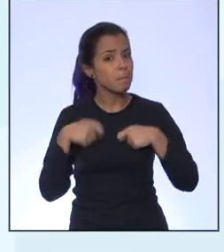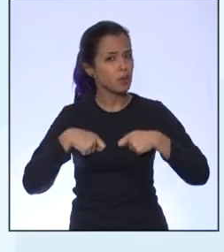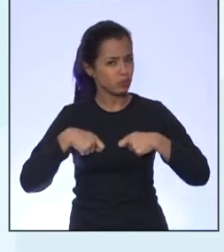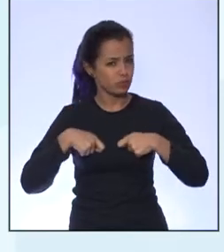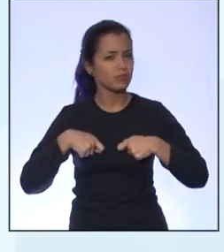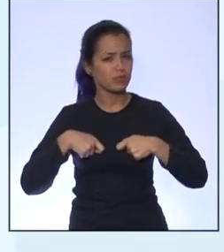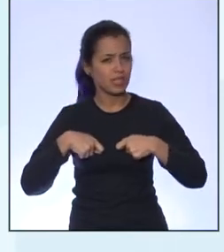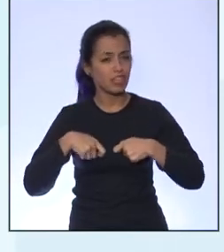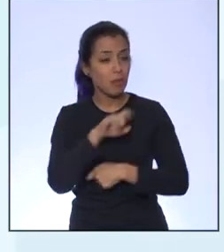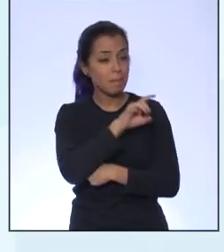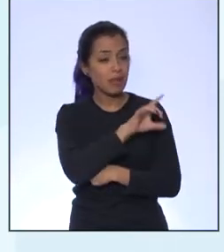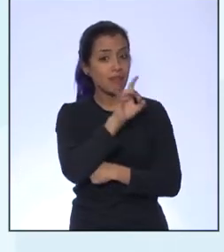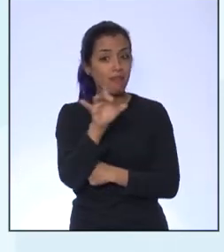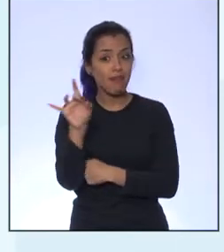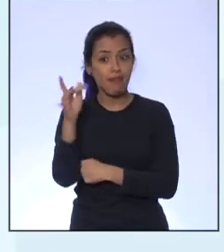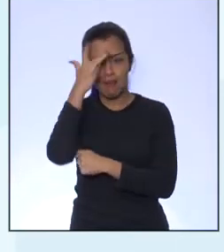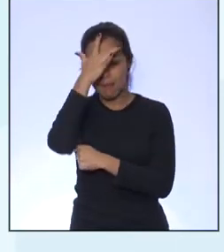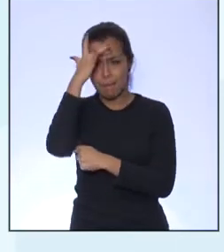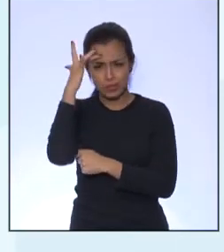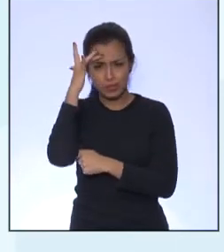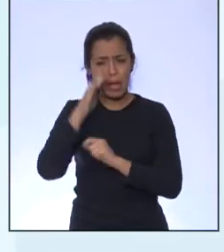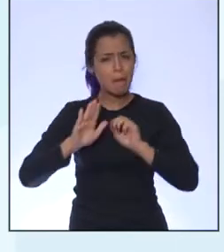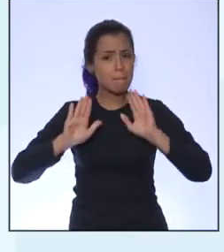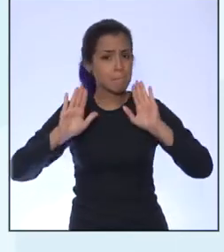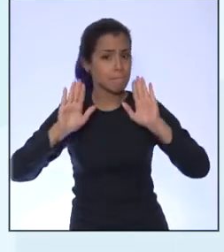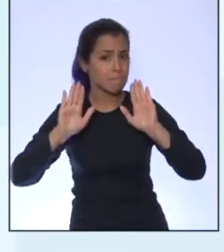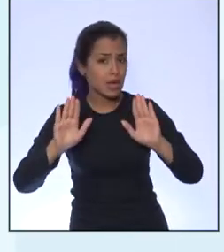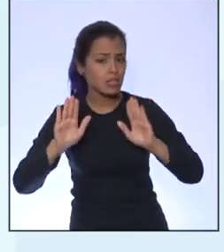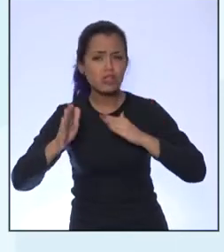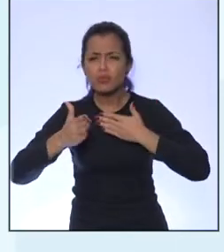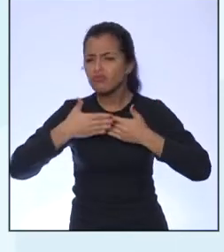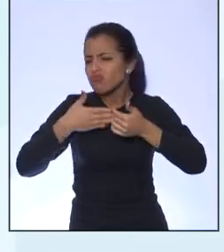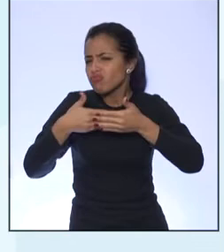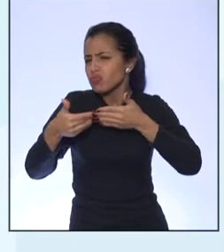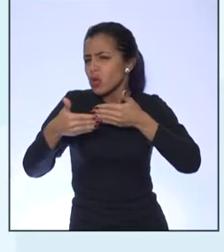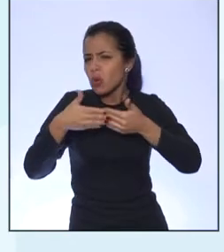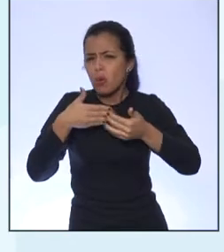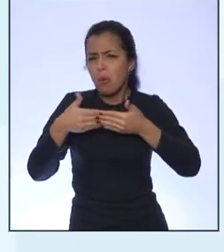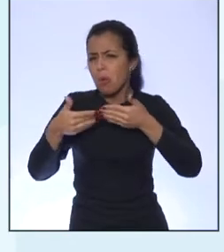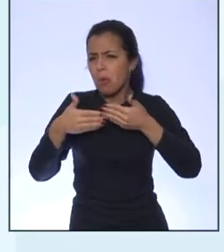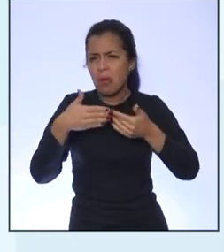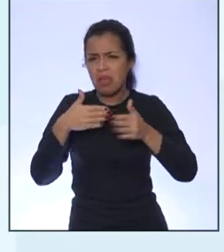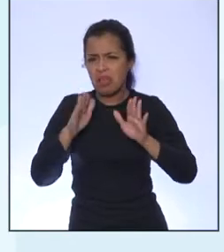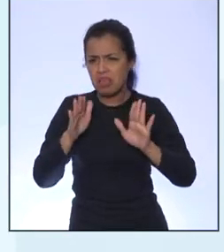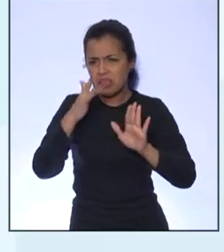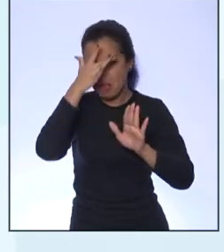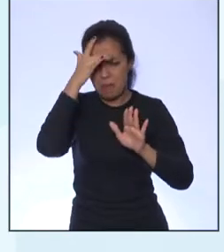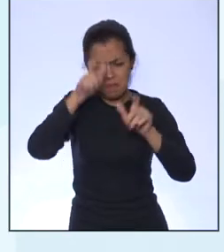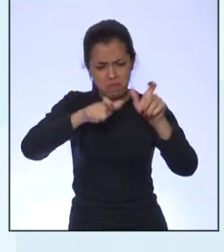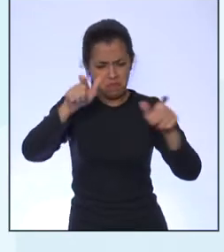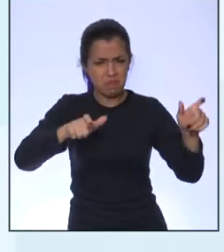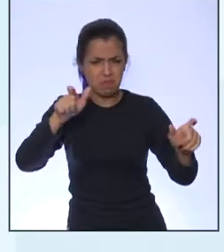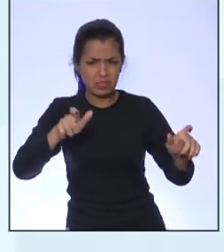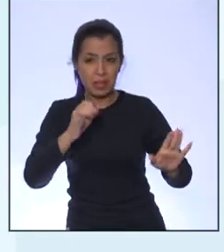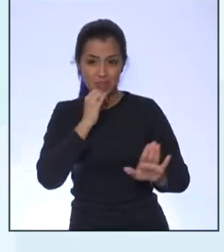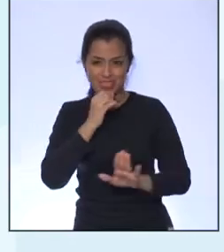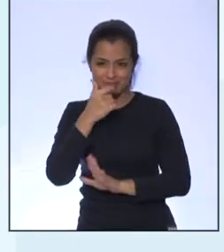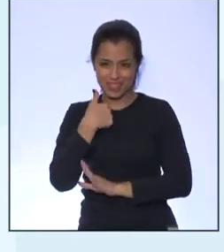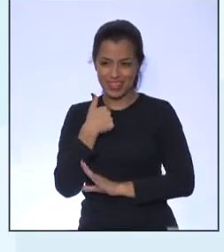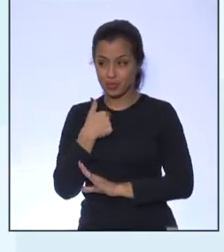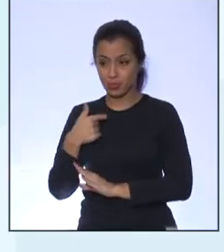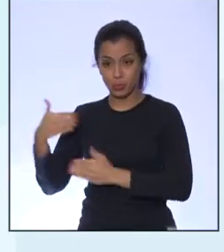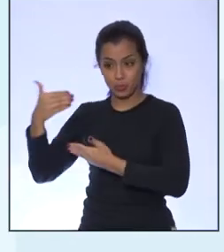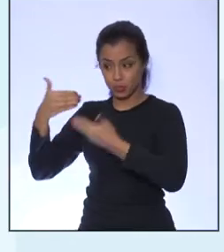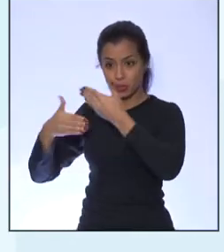formação do professor. Entretanto, qualquer que seja ela, no meu entendimento, o próximo slide,